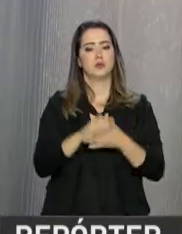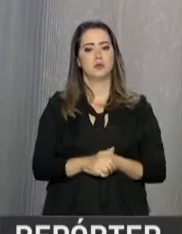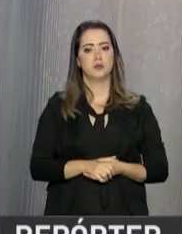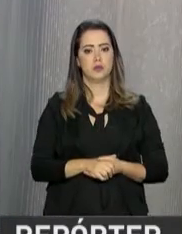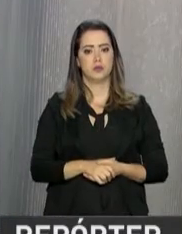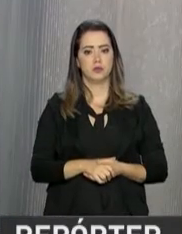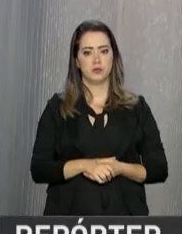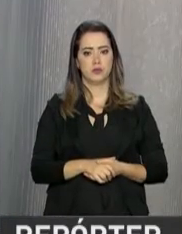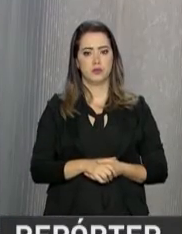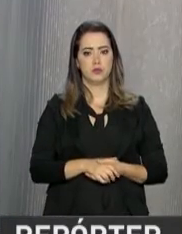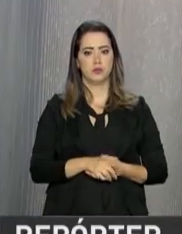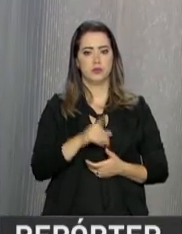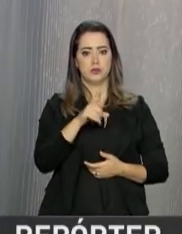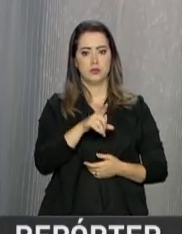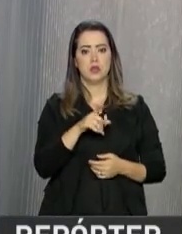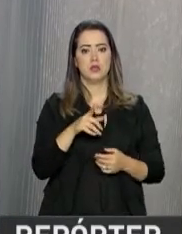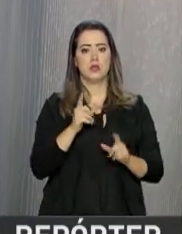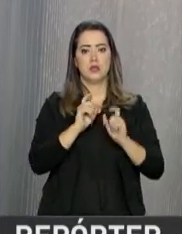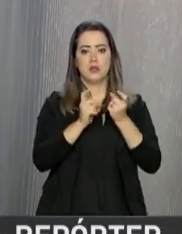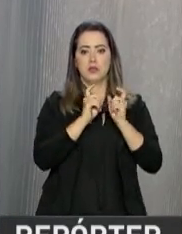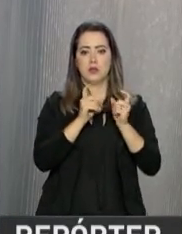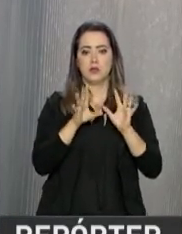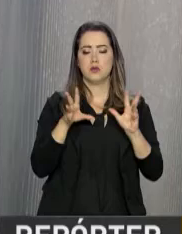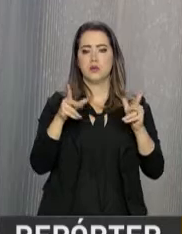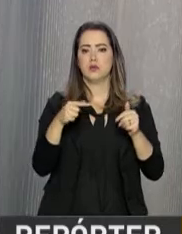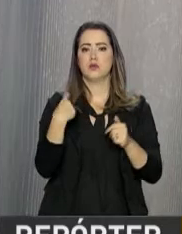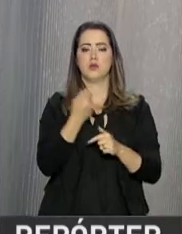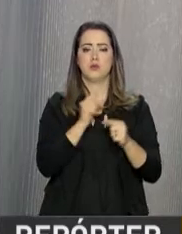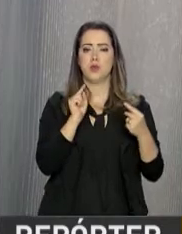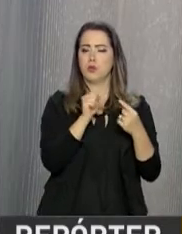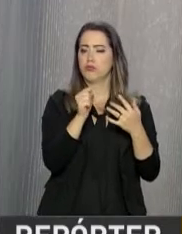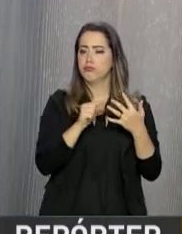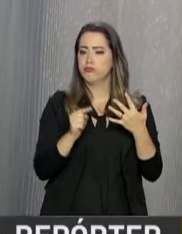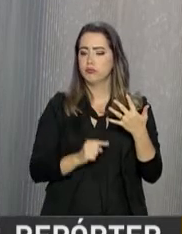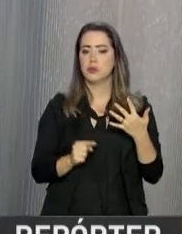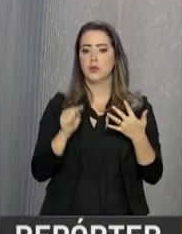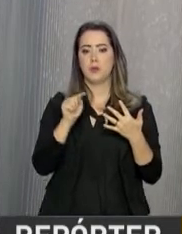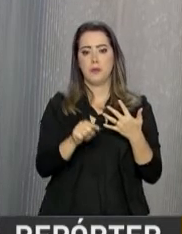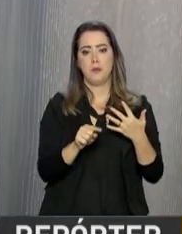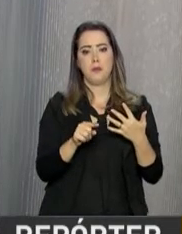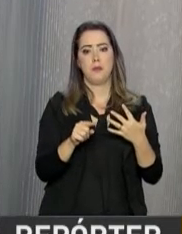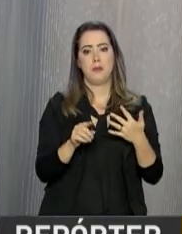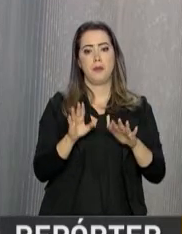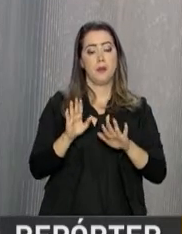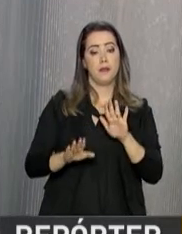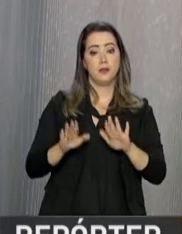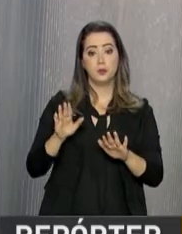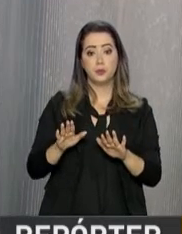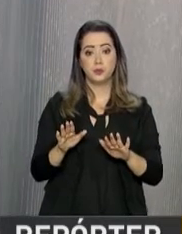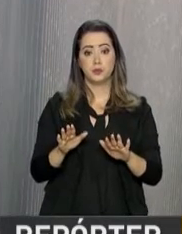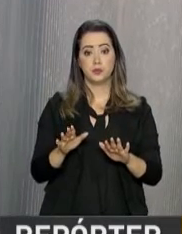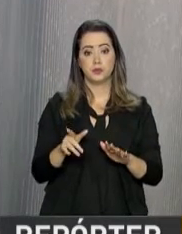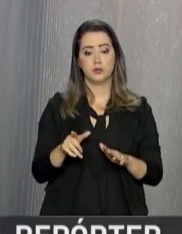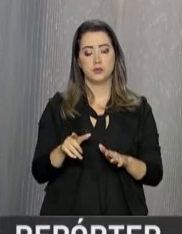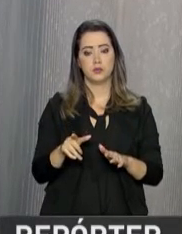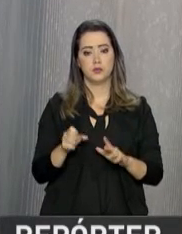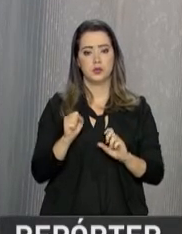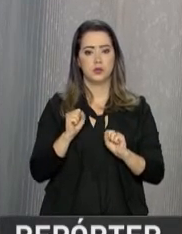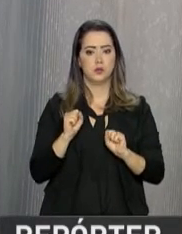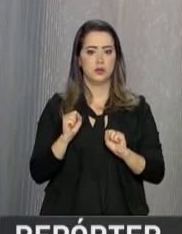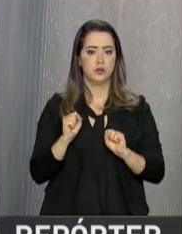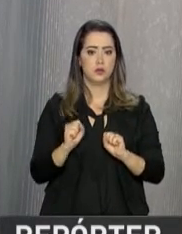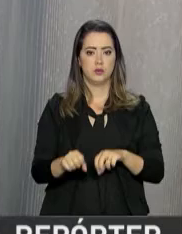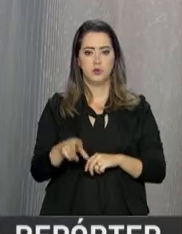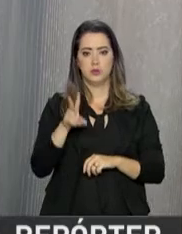nesse tempo eu administro para conter todas as minhas metas eventualmente é eu posso